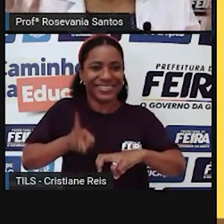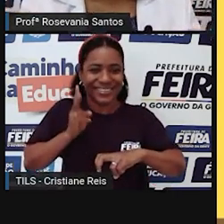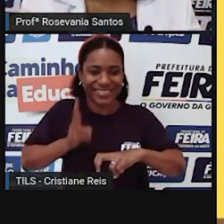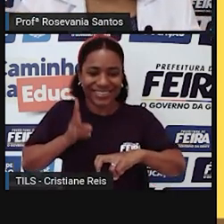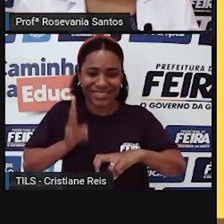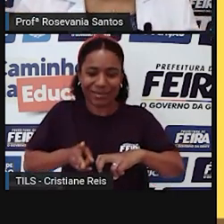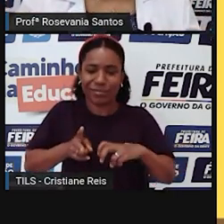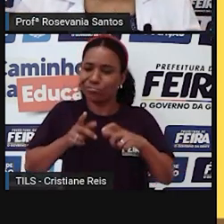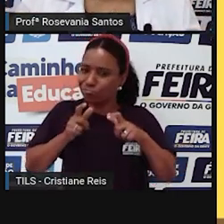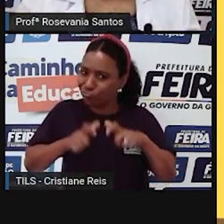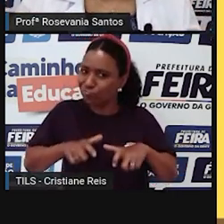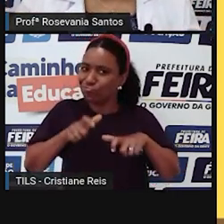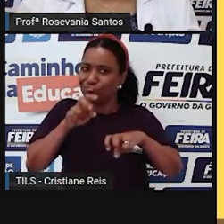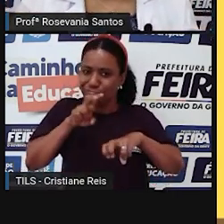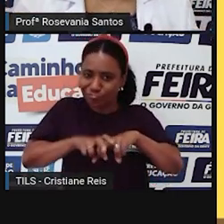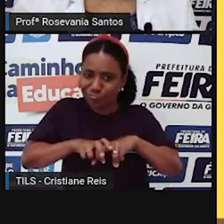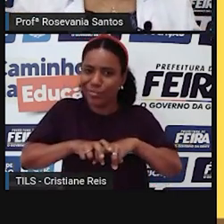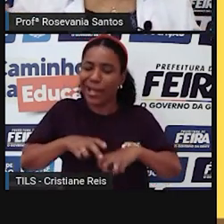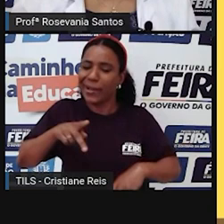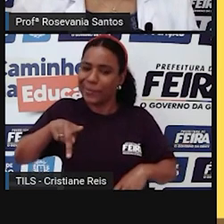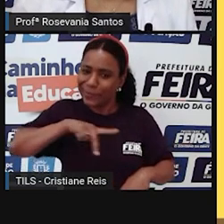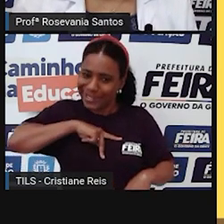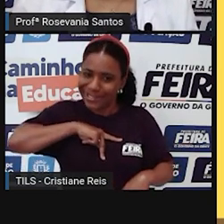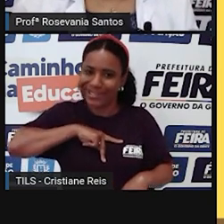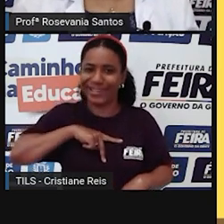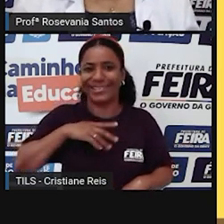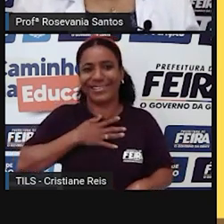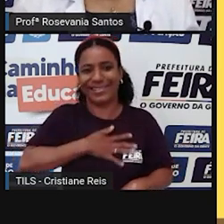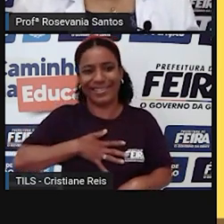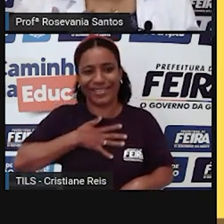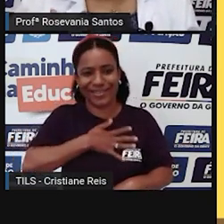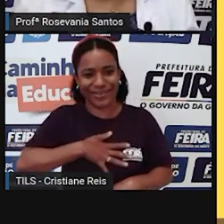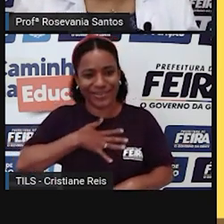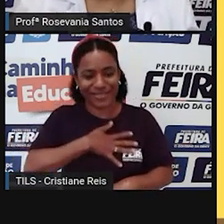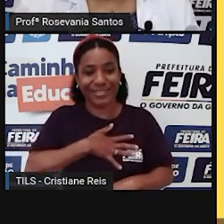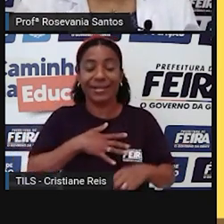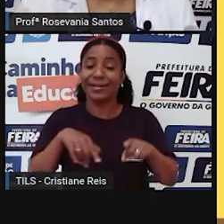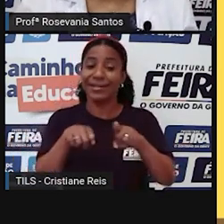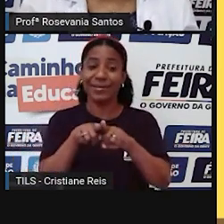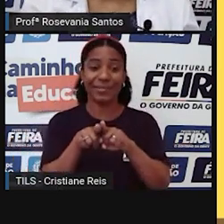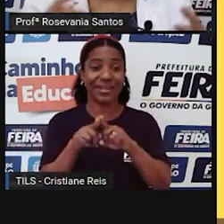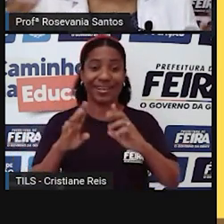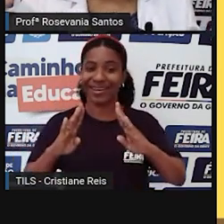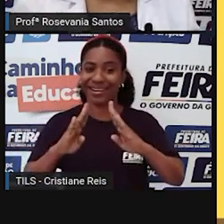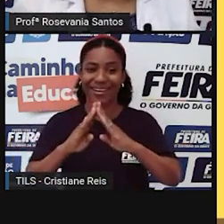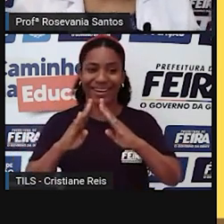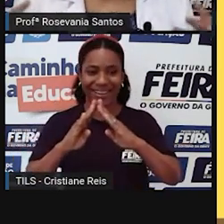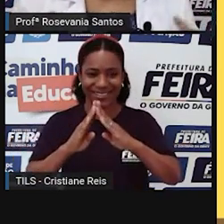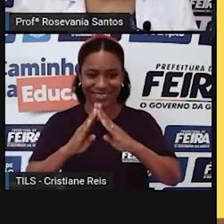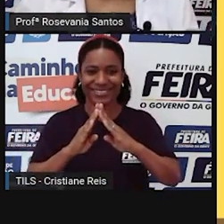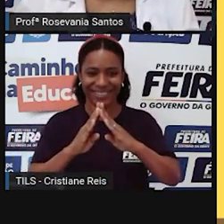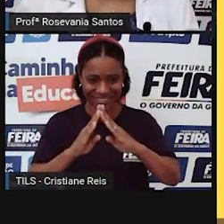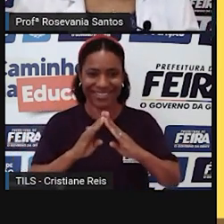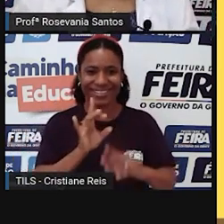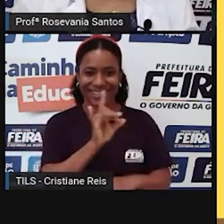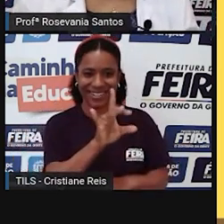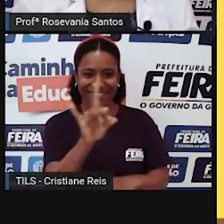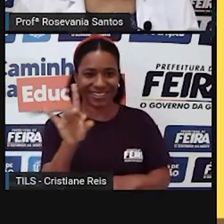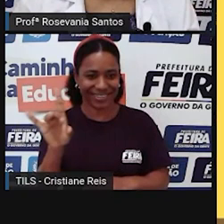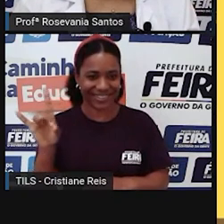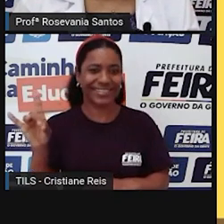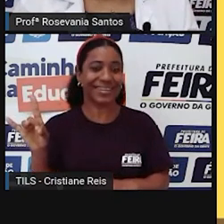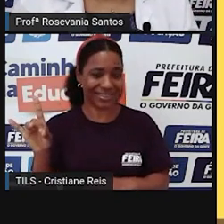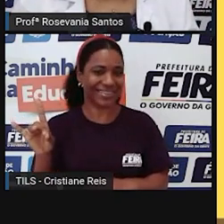ele gosta, né, daquele espaço ali. A mesma coisa dentro da nossa casa, que é outro lugar, né, particular,